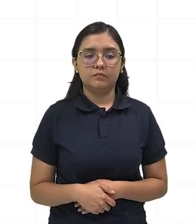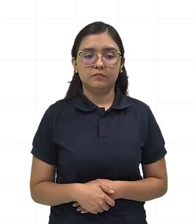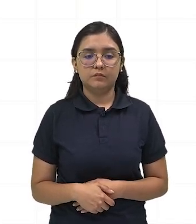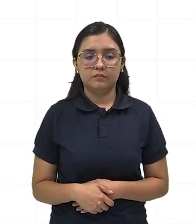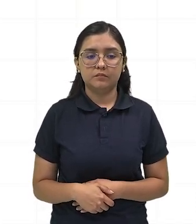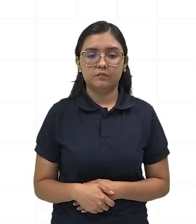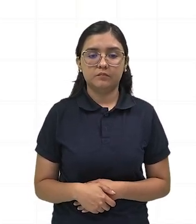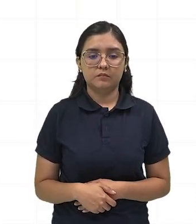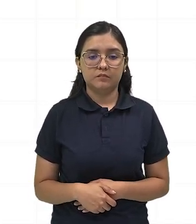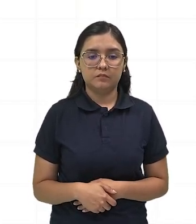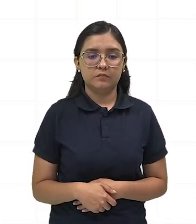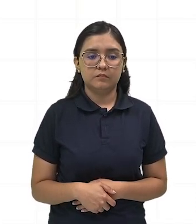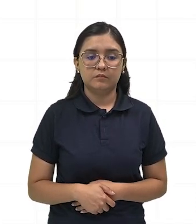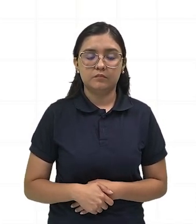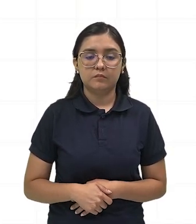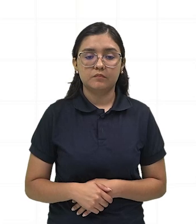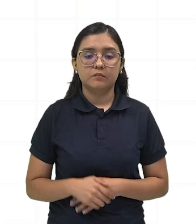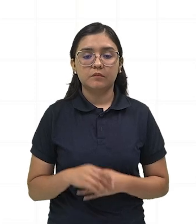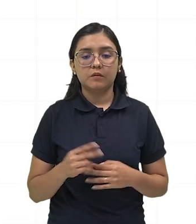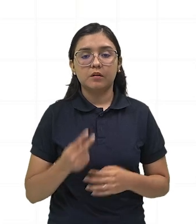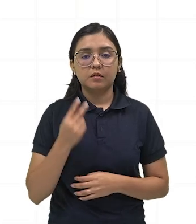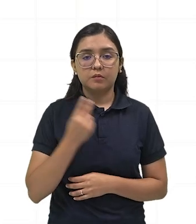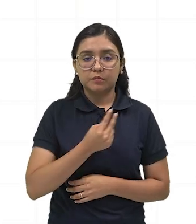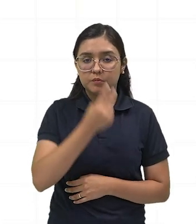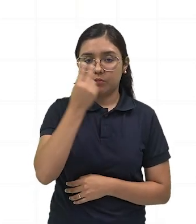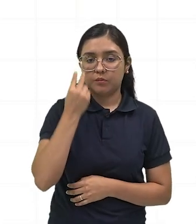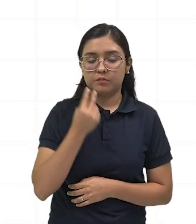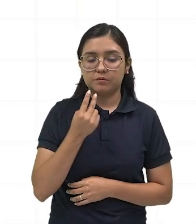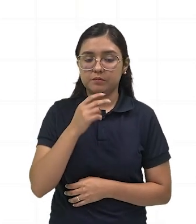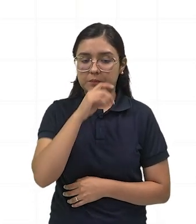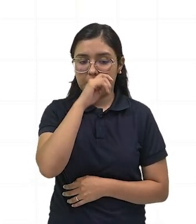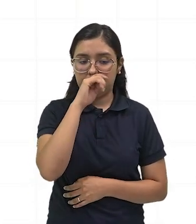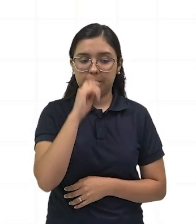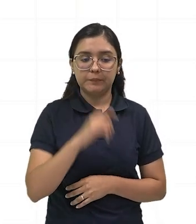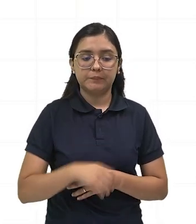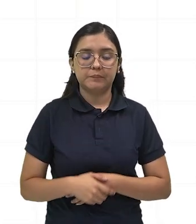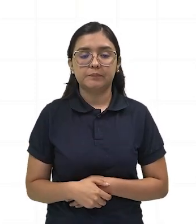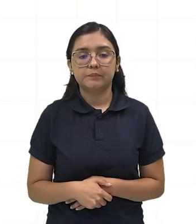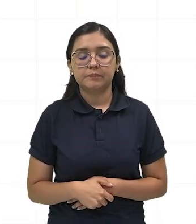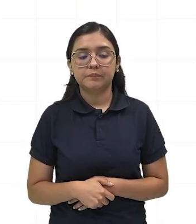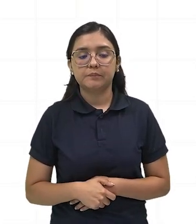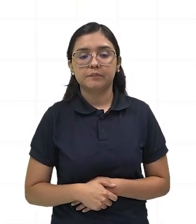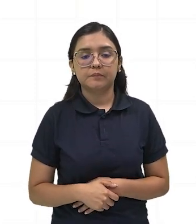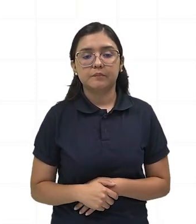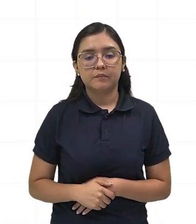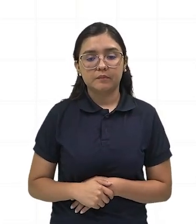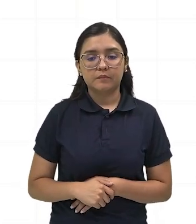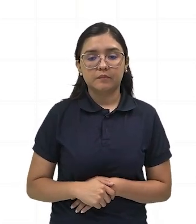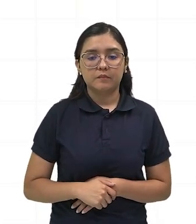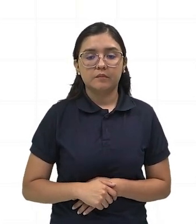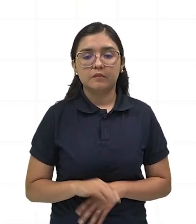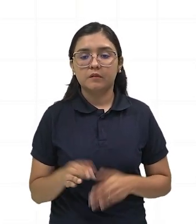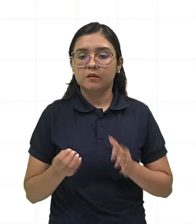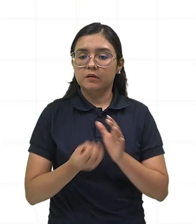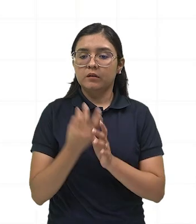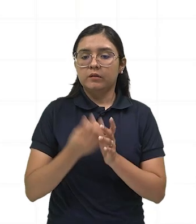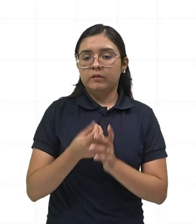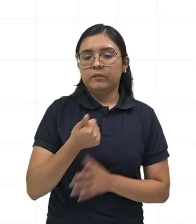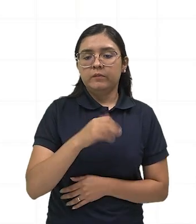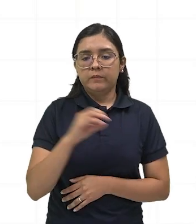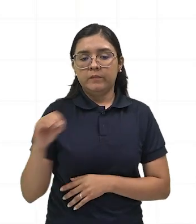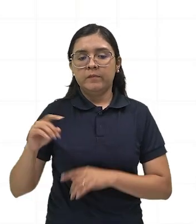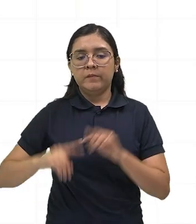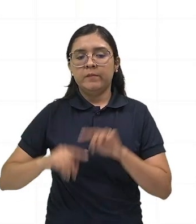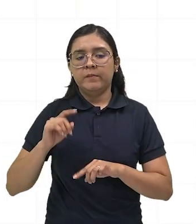A cada 2 horas. Né? Ó. Então, a produção é de 100 unidades